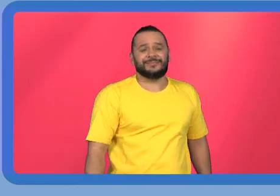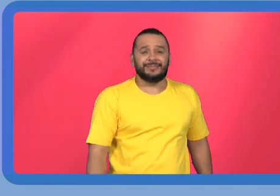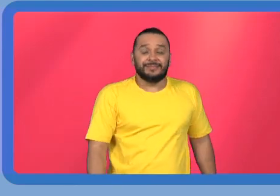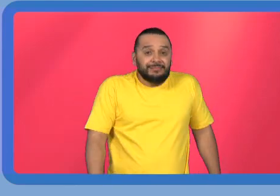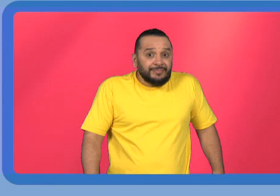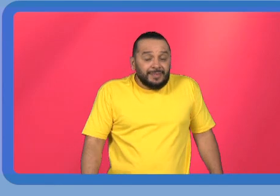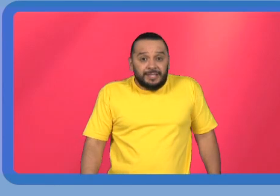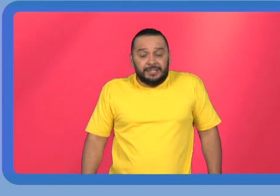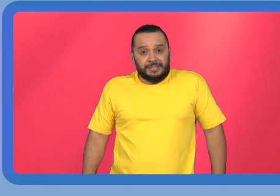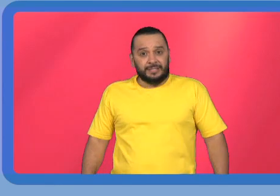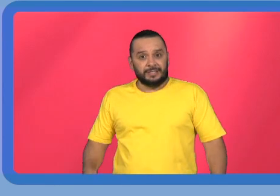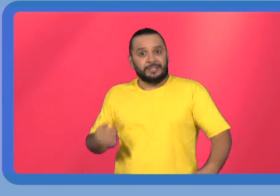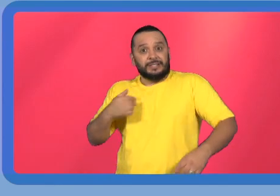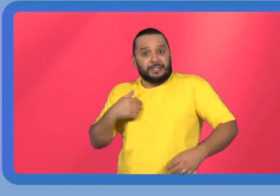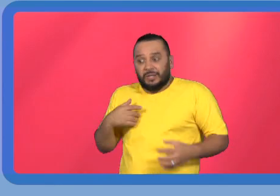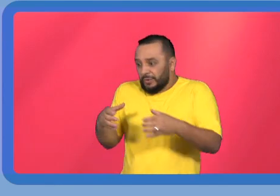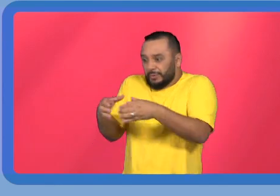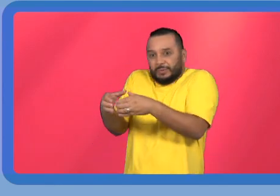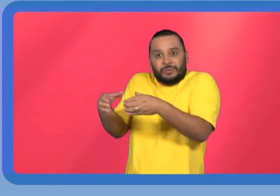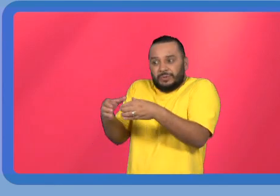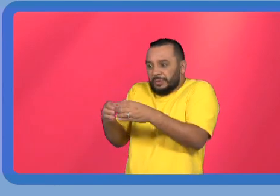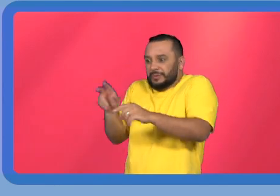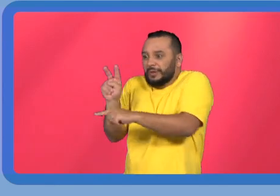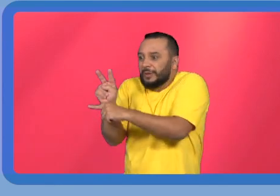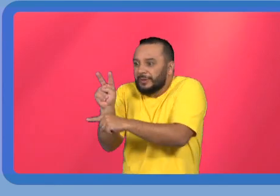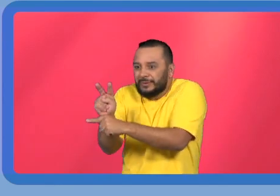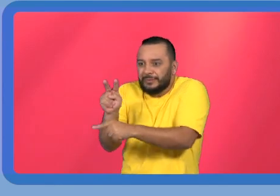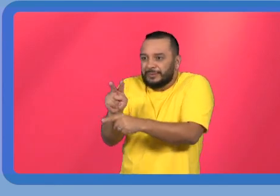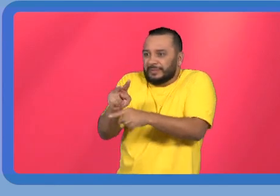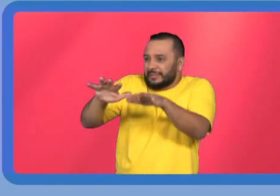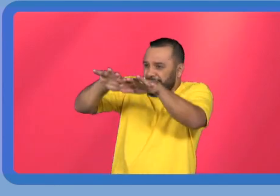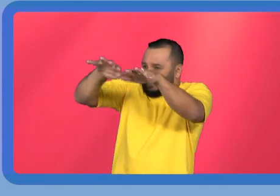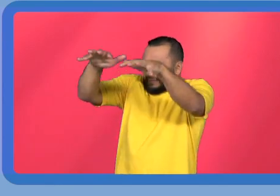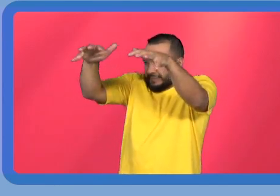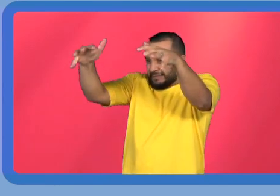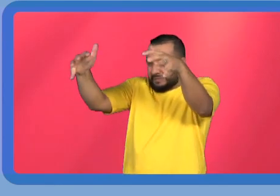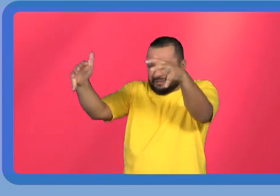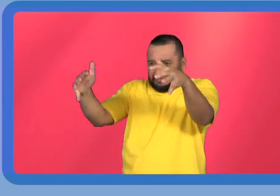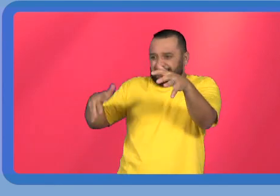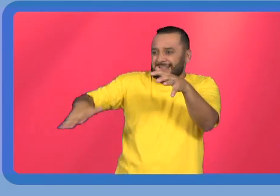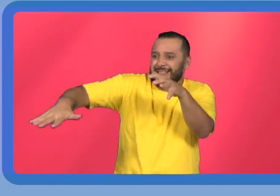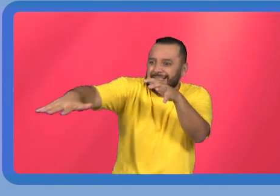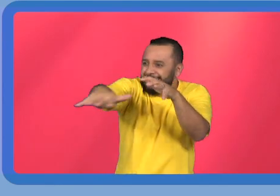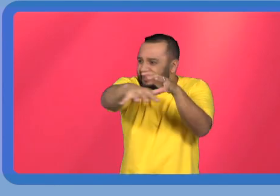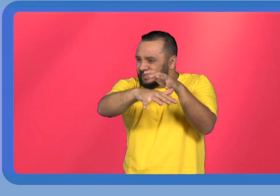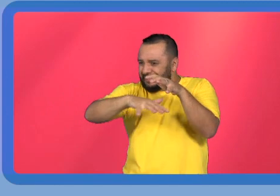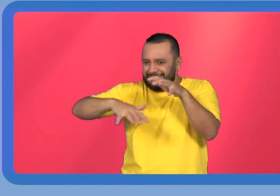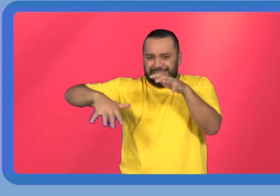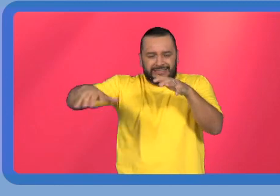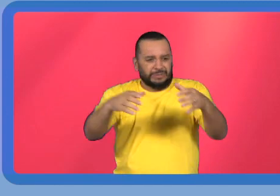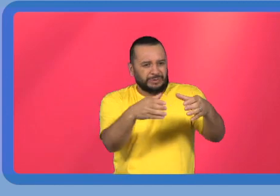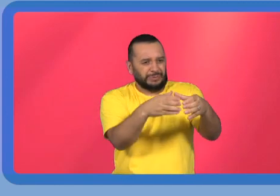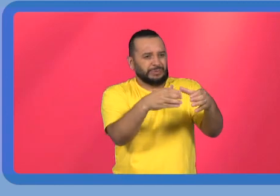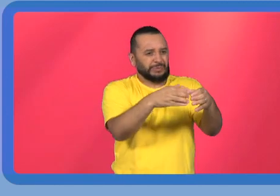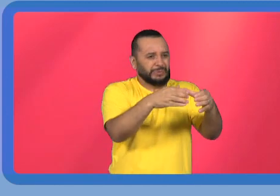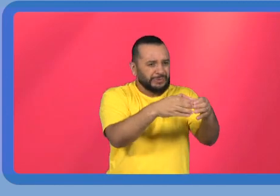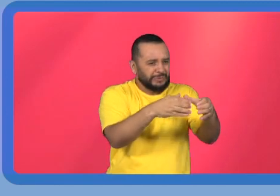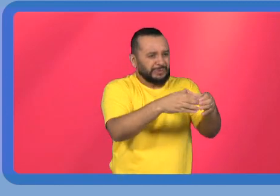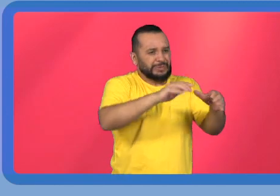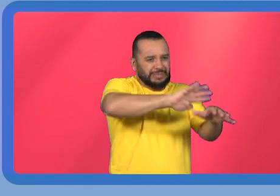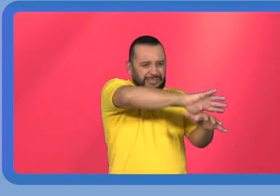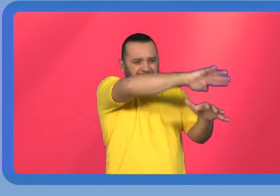Os pastores dessa aldeia já me fazem zombaria. Os pastores dessa aldeia já